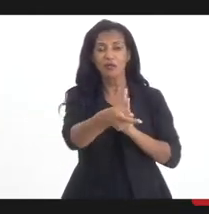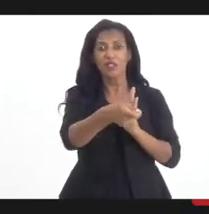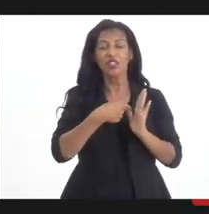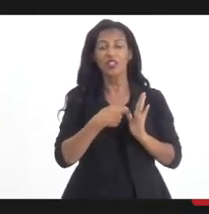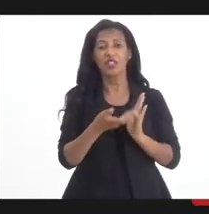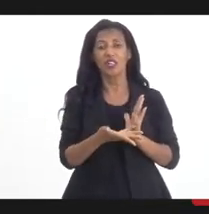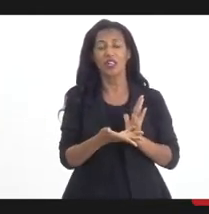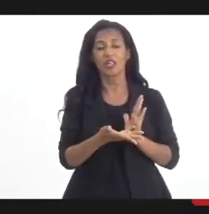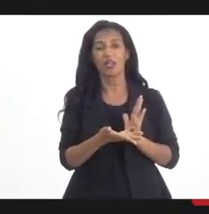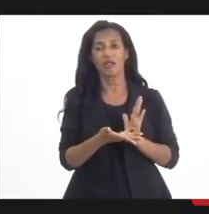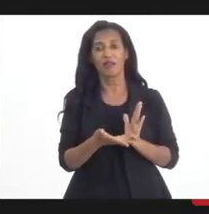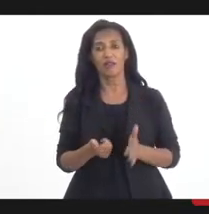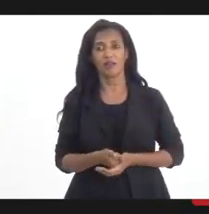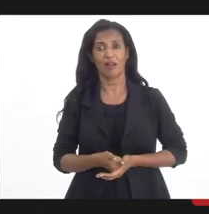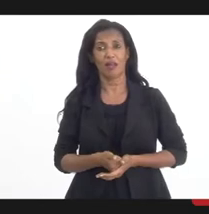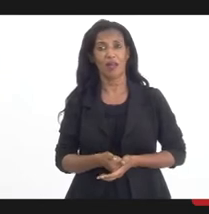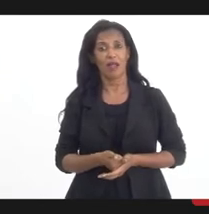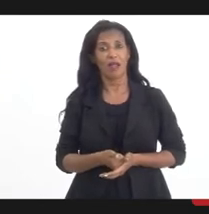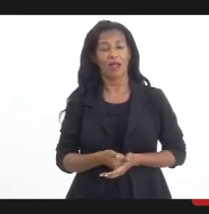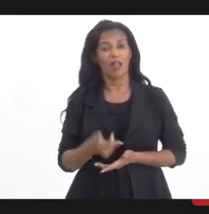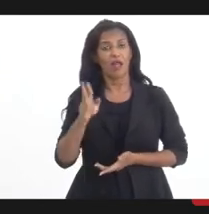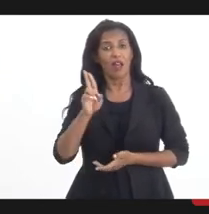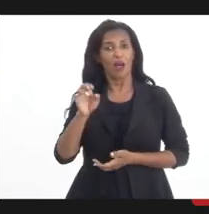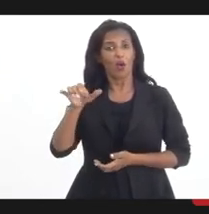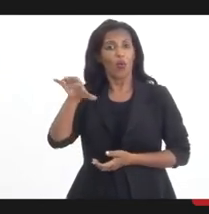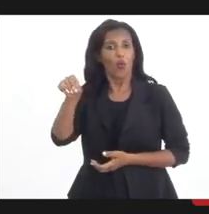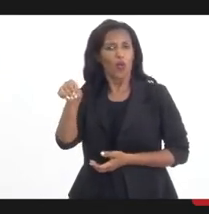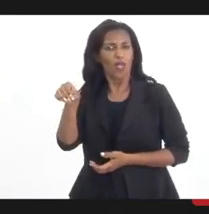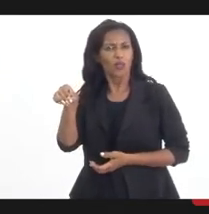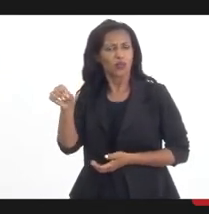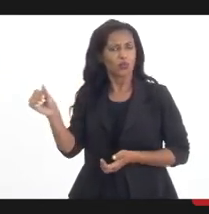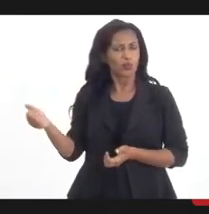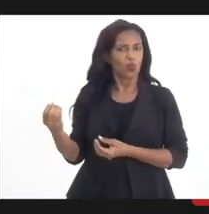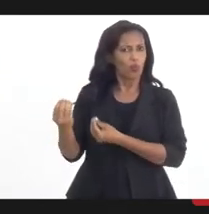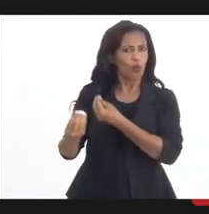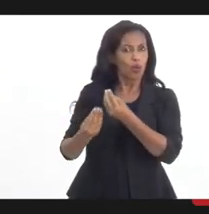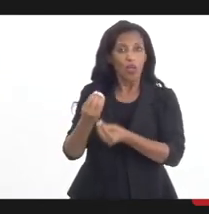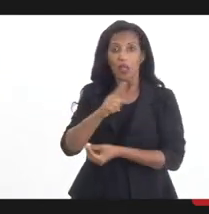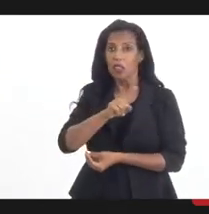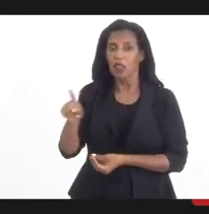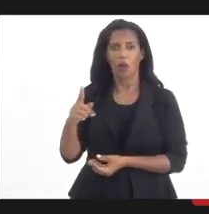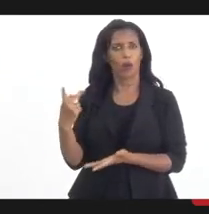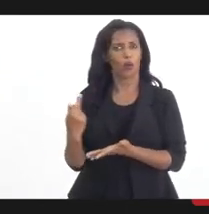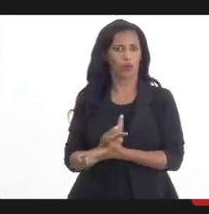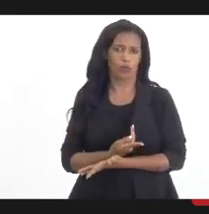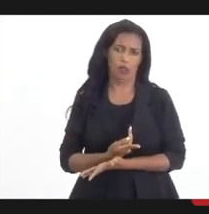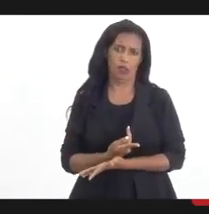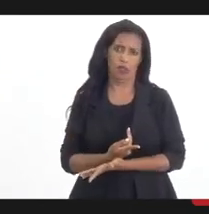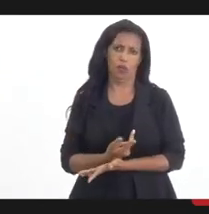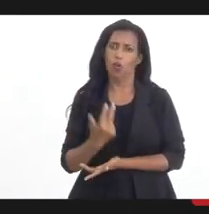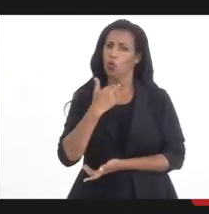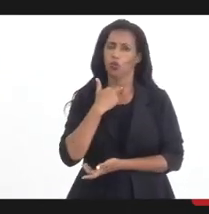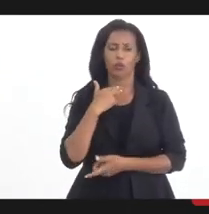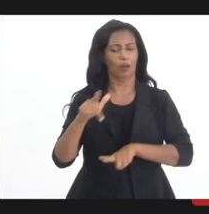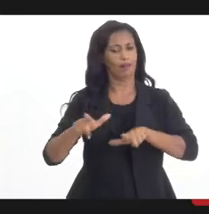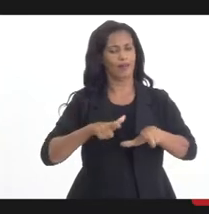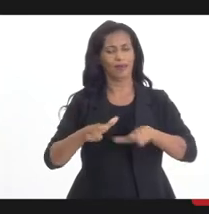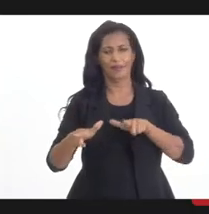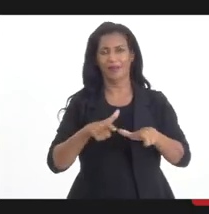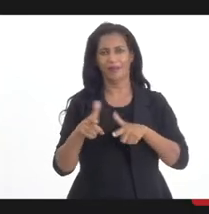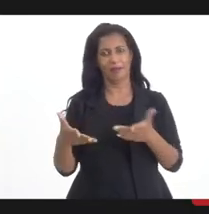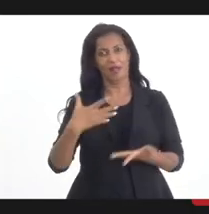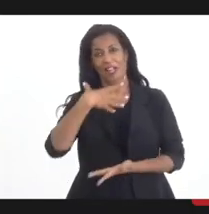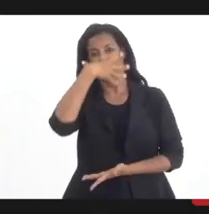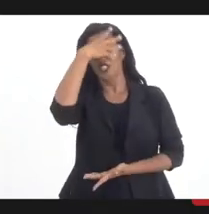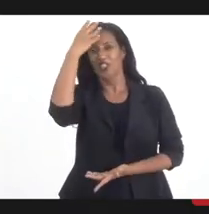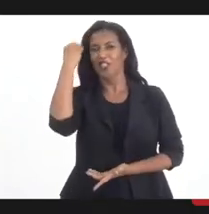plano de recuperação do Estado a recuperação da UESA e sua consolidação com a universidade. Isso não aconteceu. Então, só não dá para a gente trabalhar